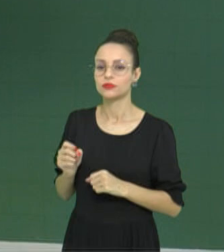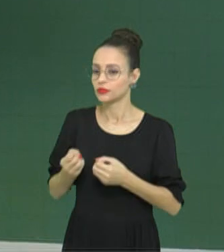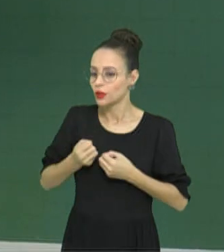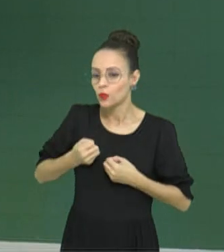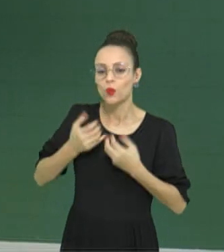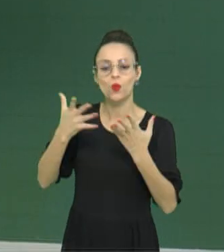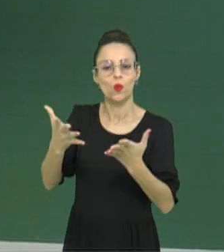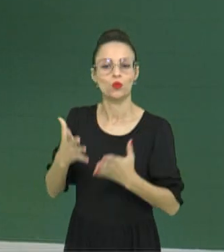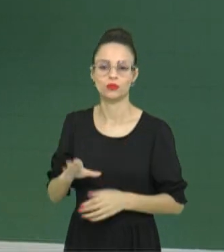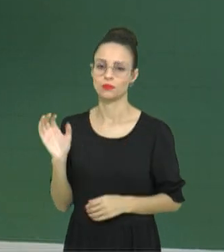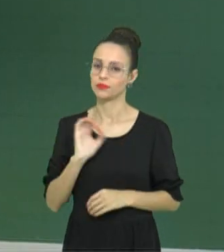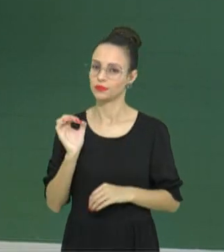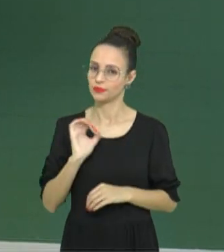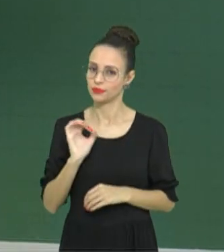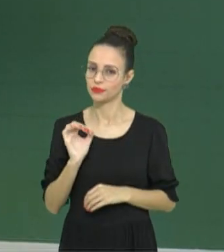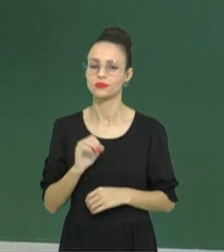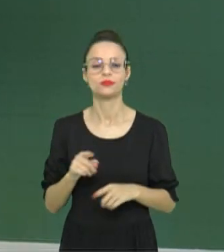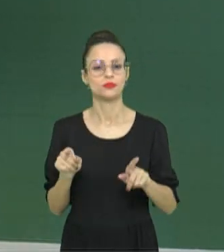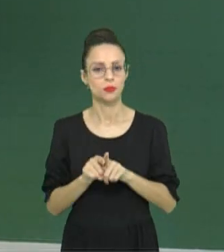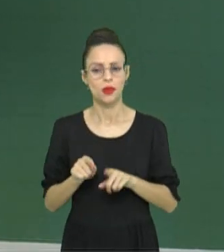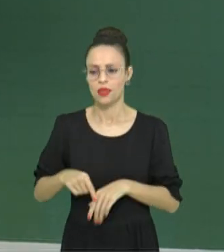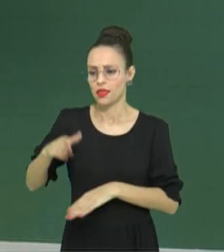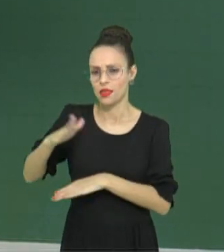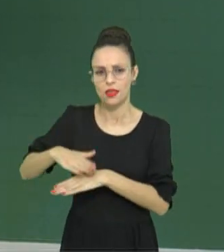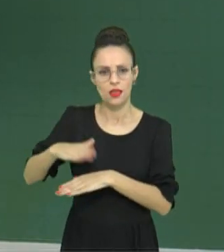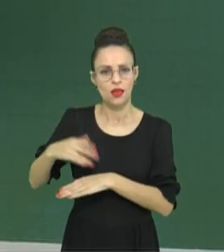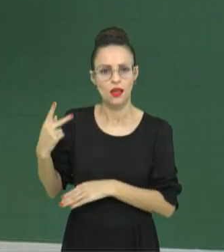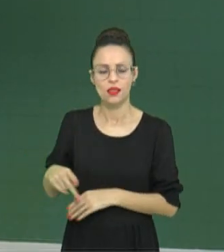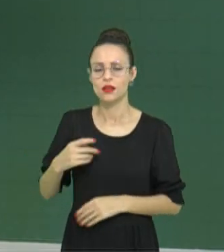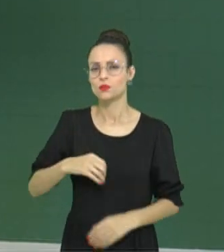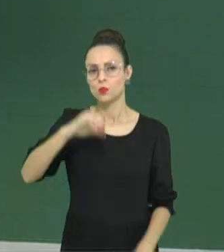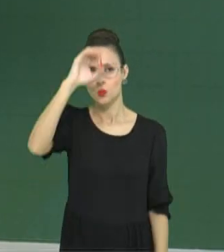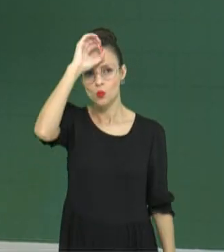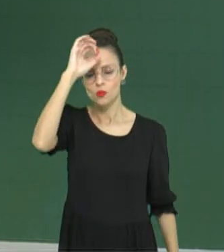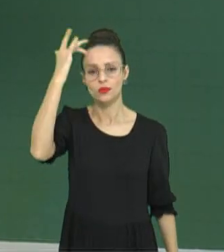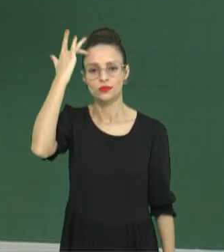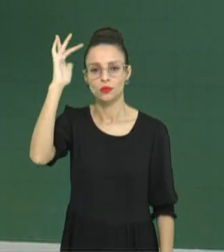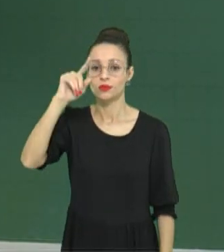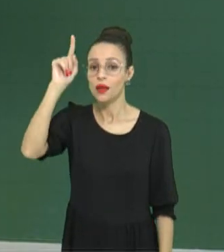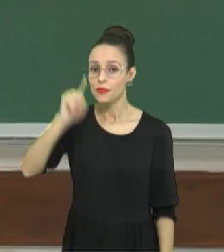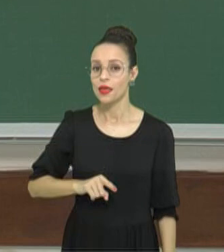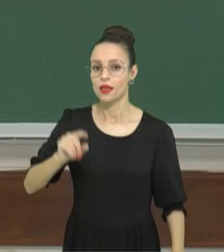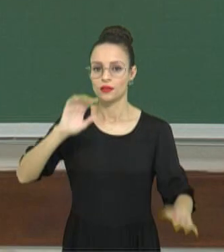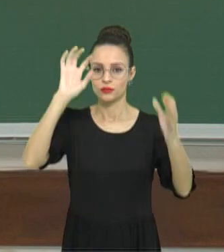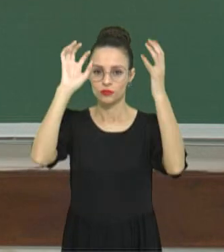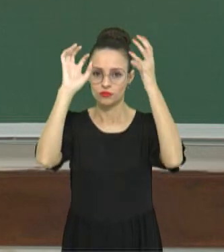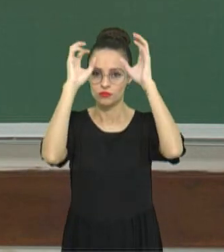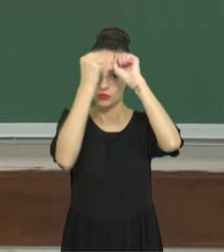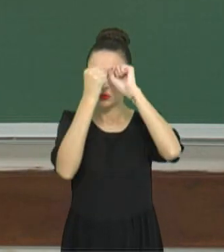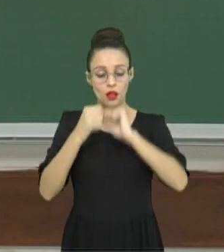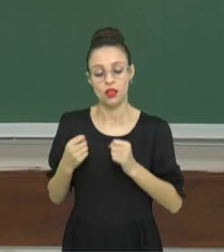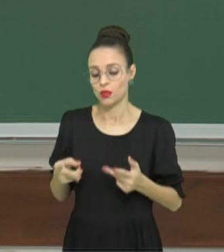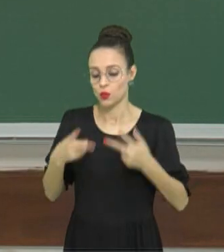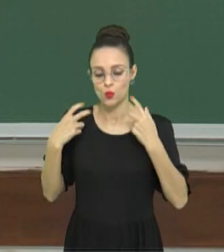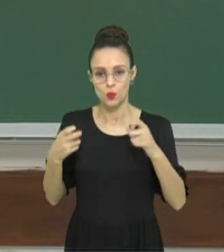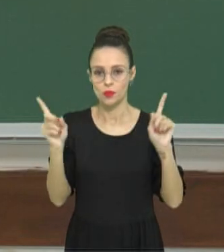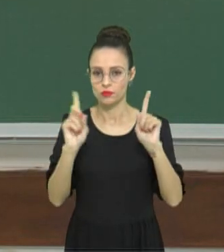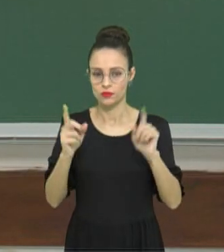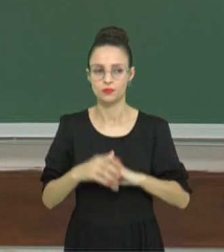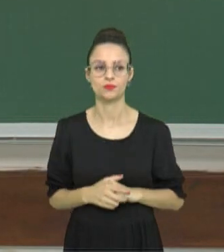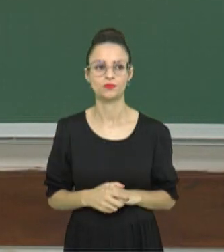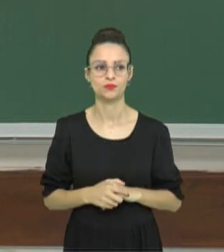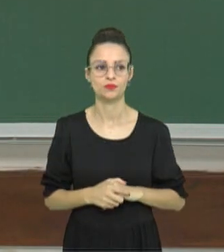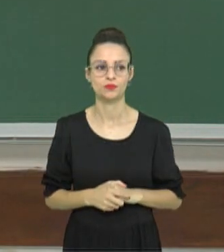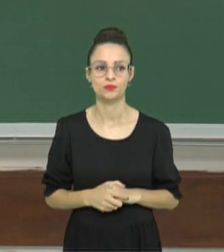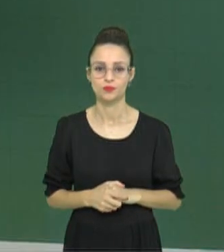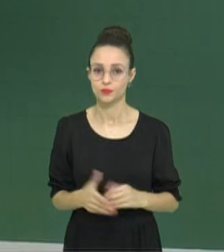conta e não revela isso para ninguém. Muitas vezes ela mesma não sabe que ela tem um distúrbio, que ela tem uma doença.